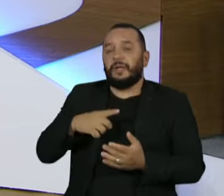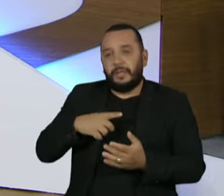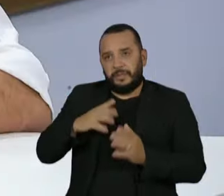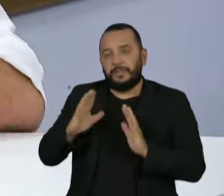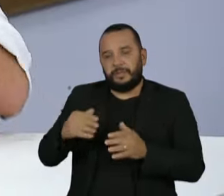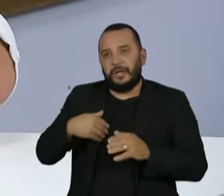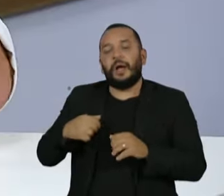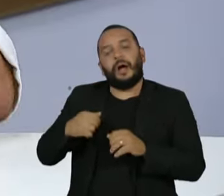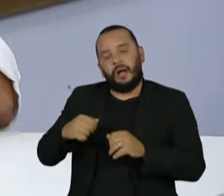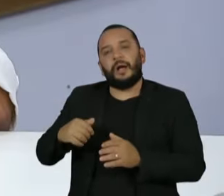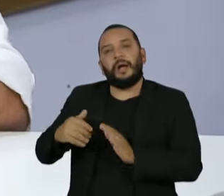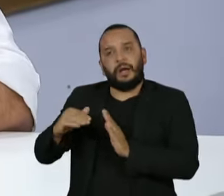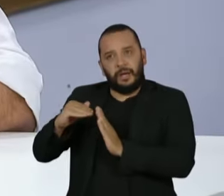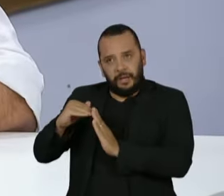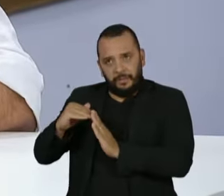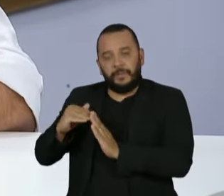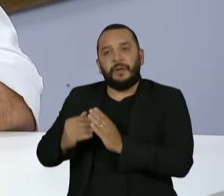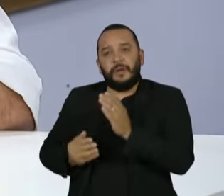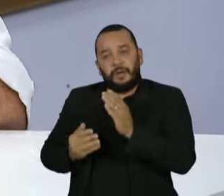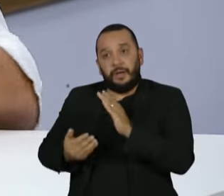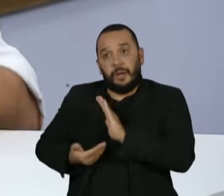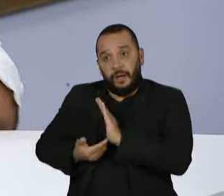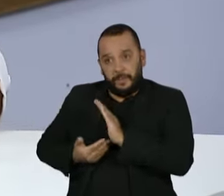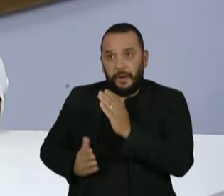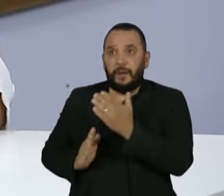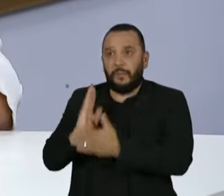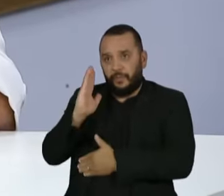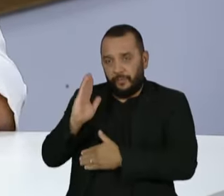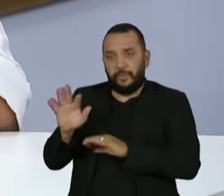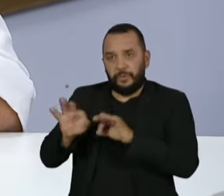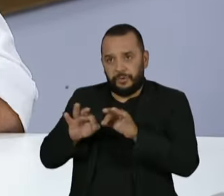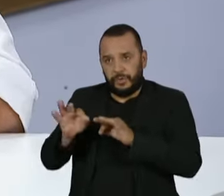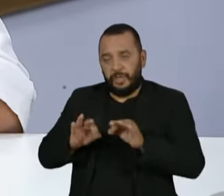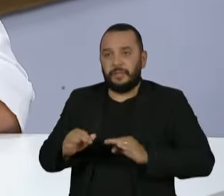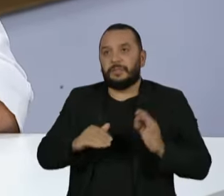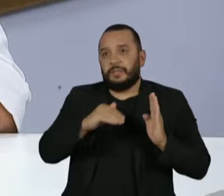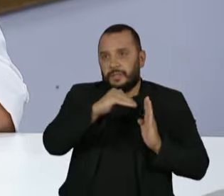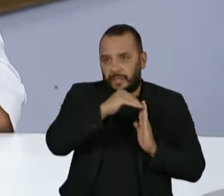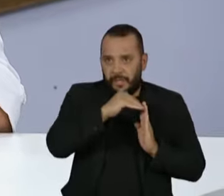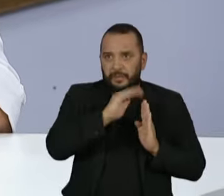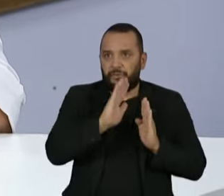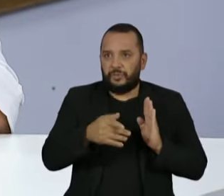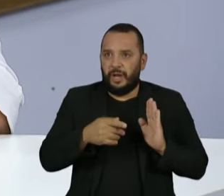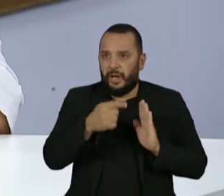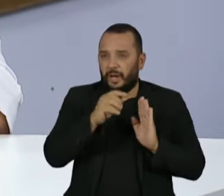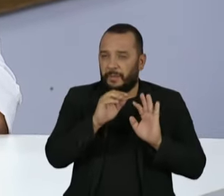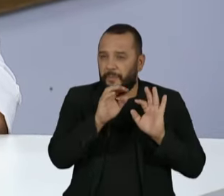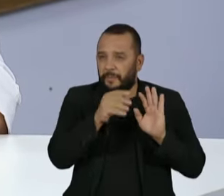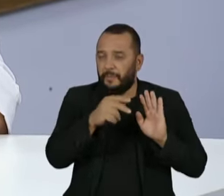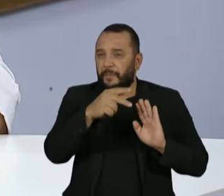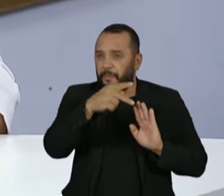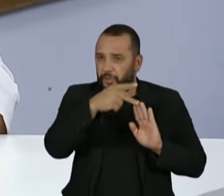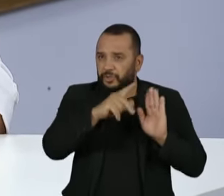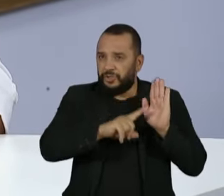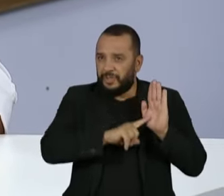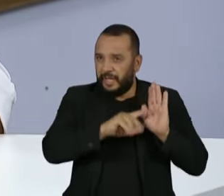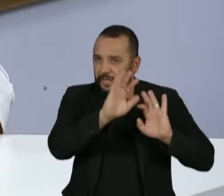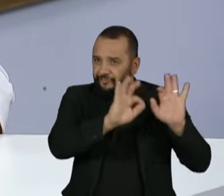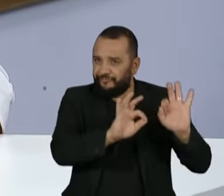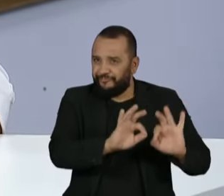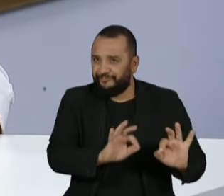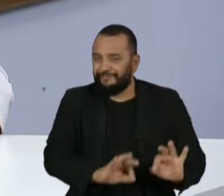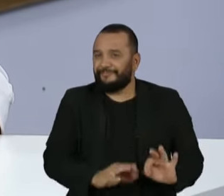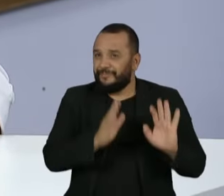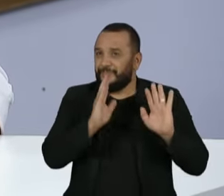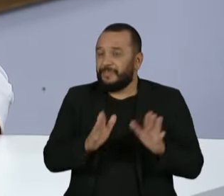por lógico foi para o Senado O Senado fez uma comissão de juristas Reféns do projeto né é eu queria a sua opinião especificar